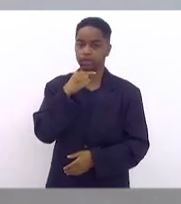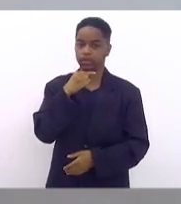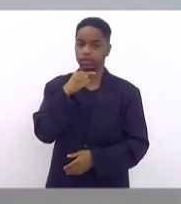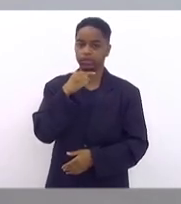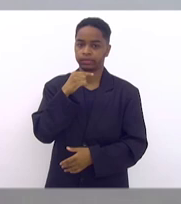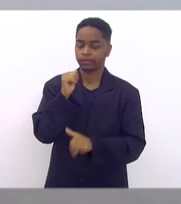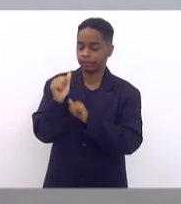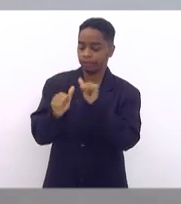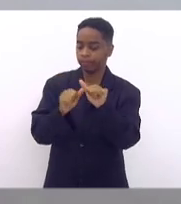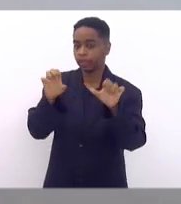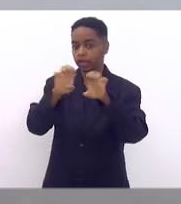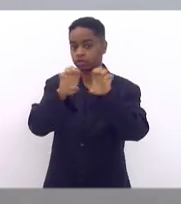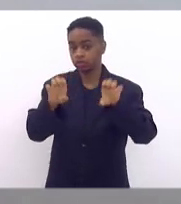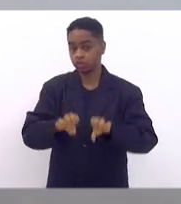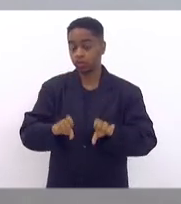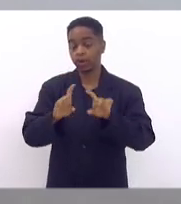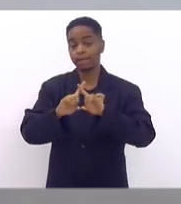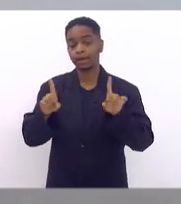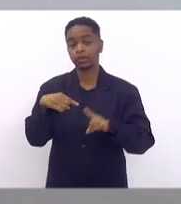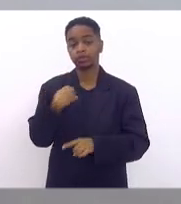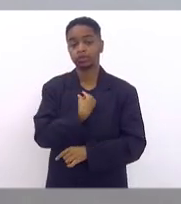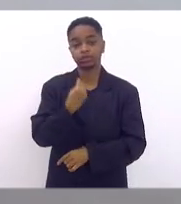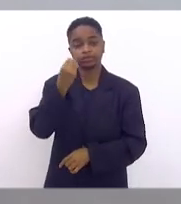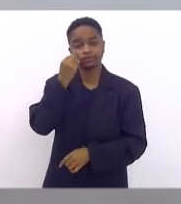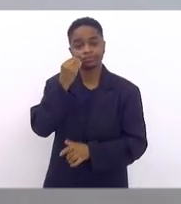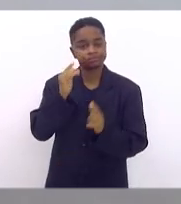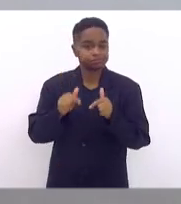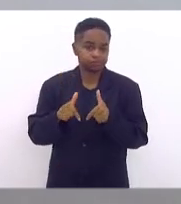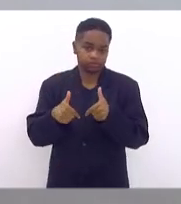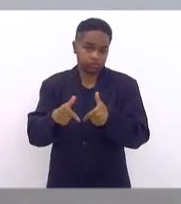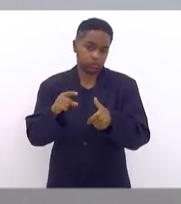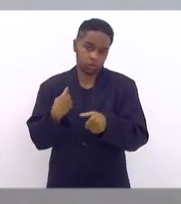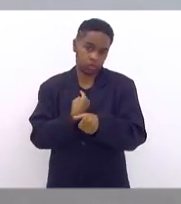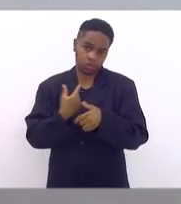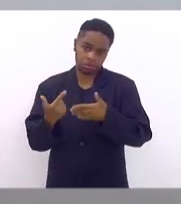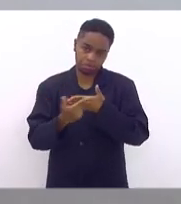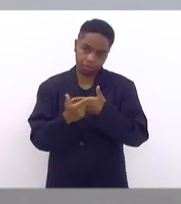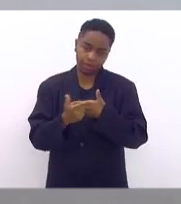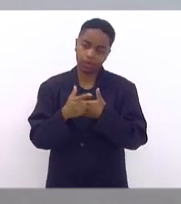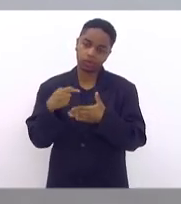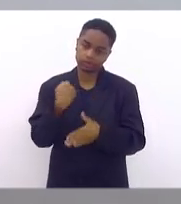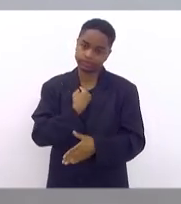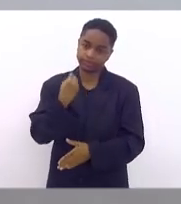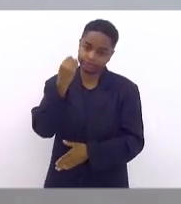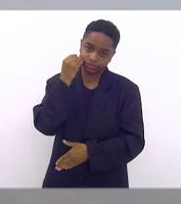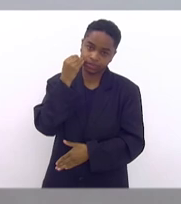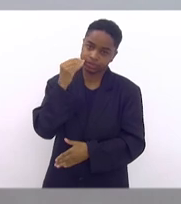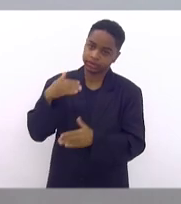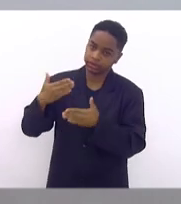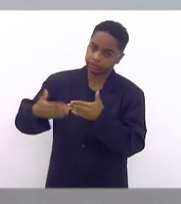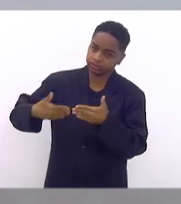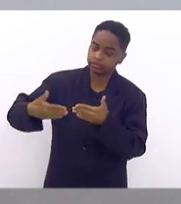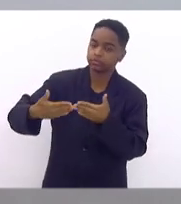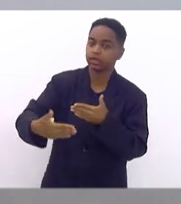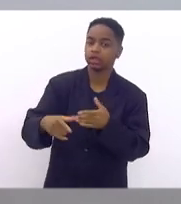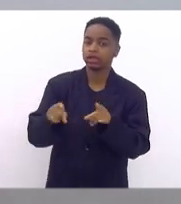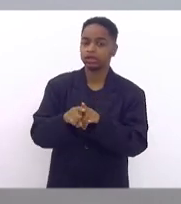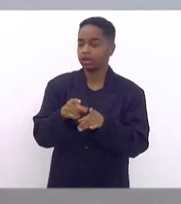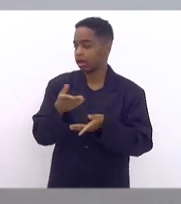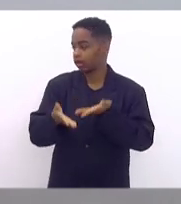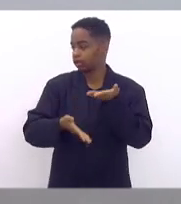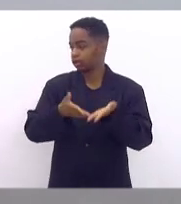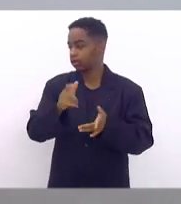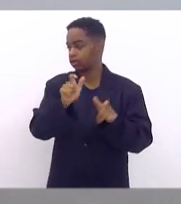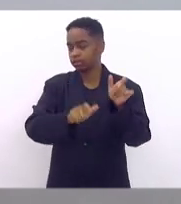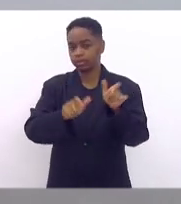a estrutura, mas a gente consegue fazer a nossa parte. É o que a gente está procurando fazer, atendendo as vítimas